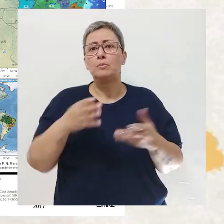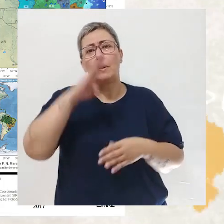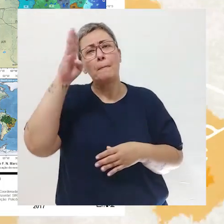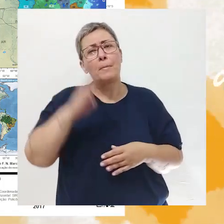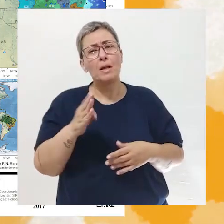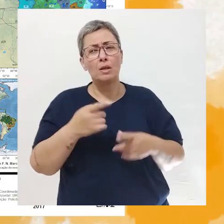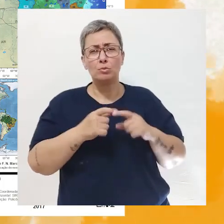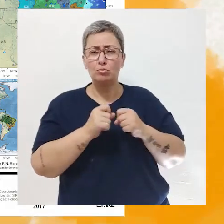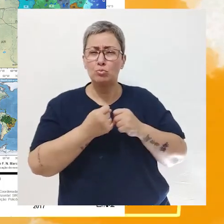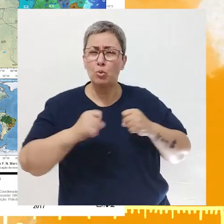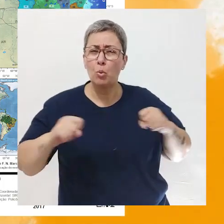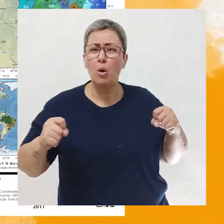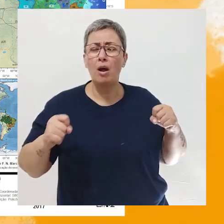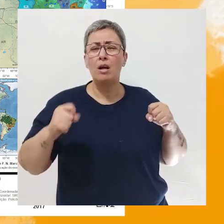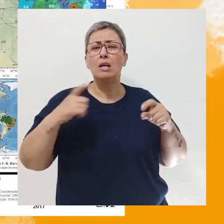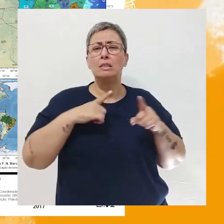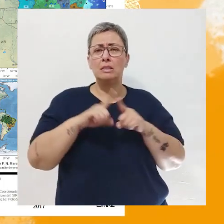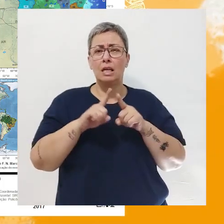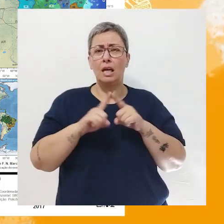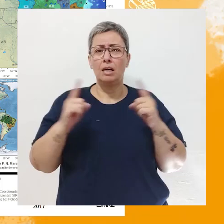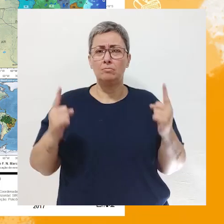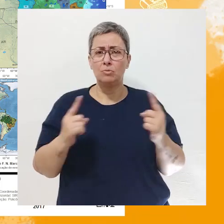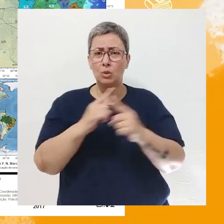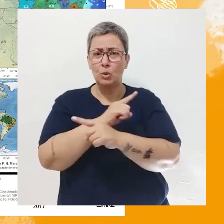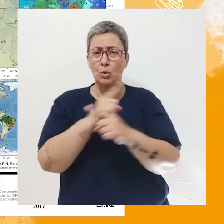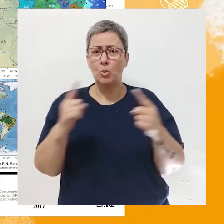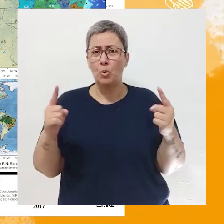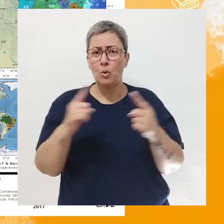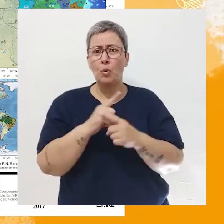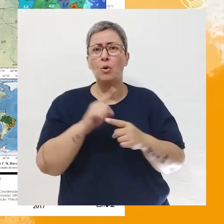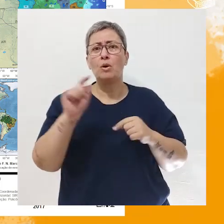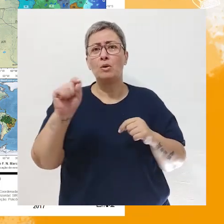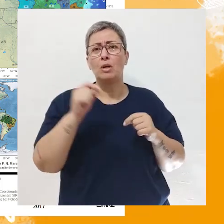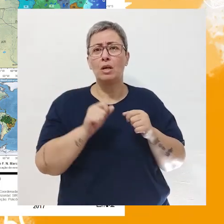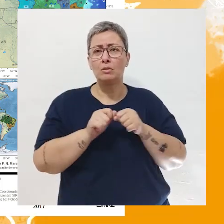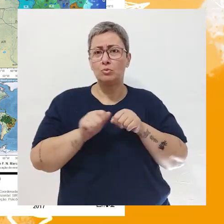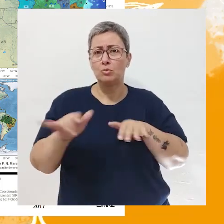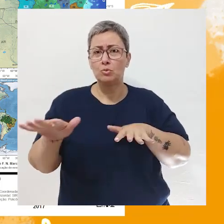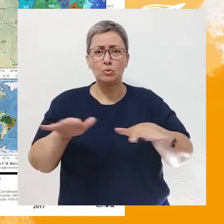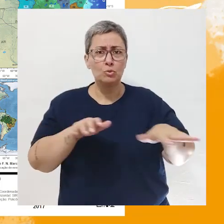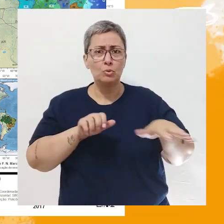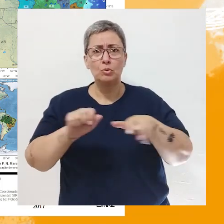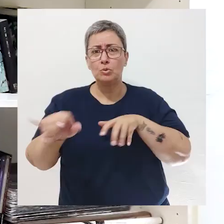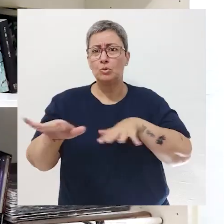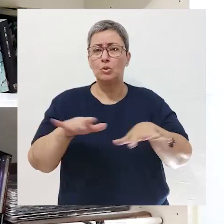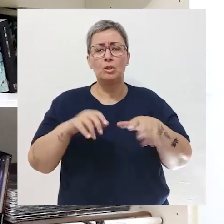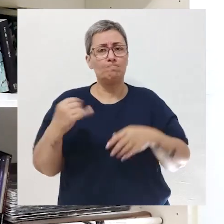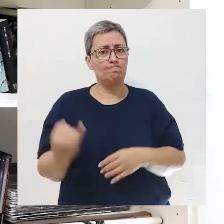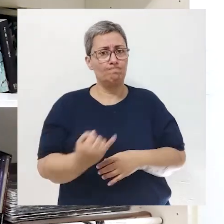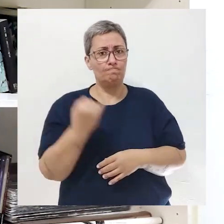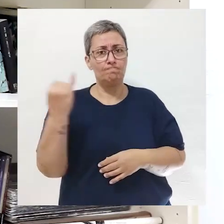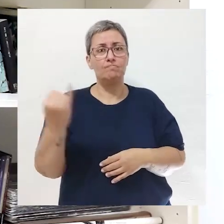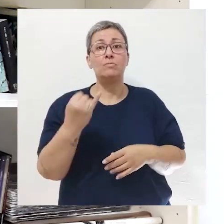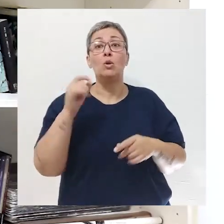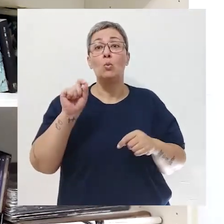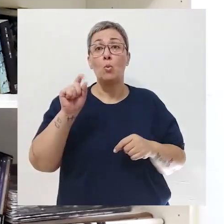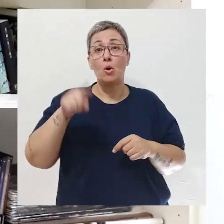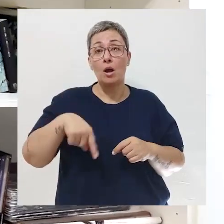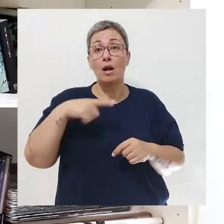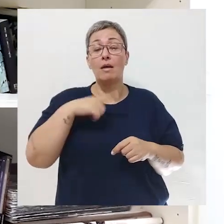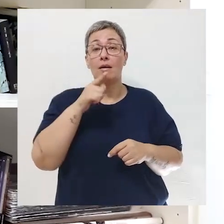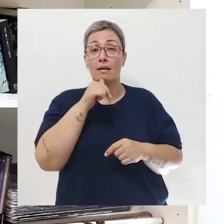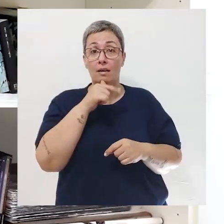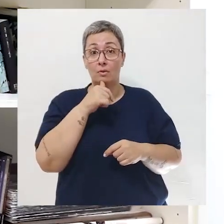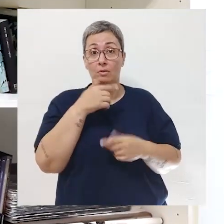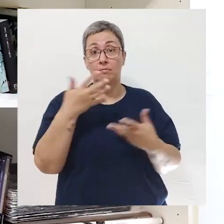com seu imenso território, possui contrastes interessantes sobre a distribuição desses recursos tão preciosos, que é